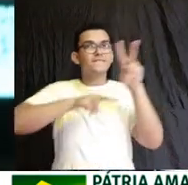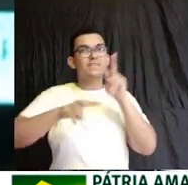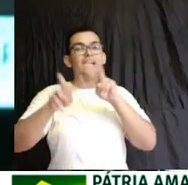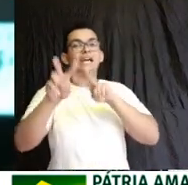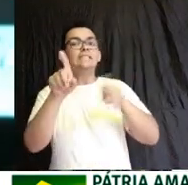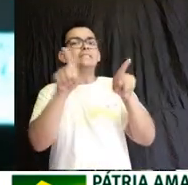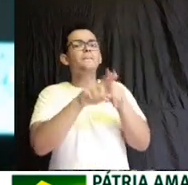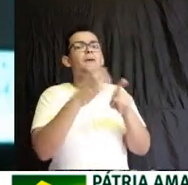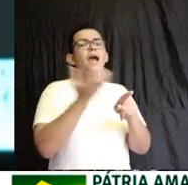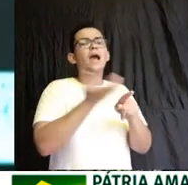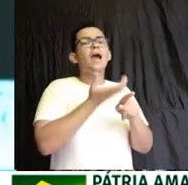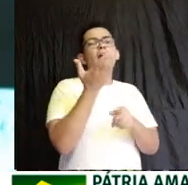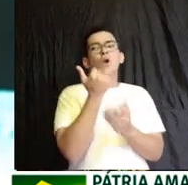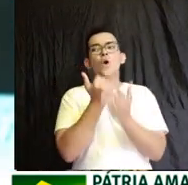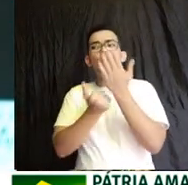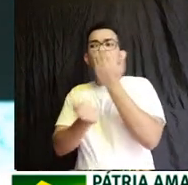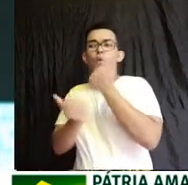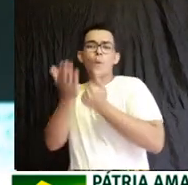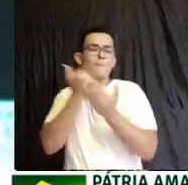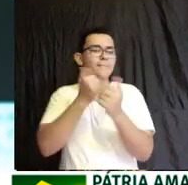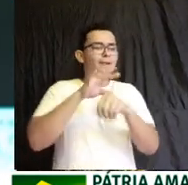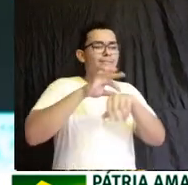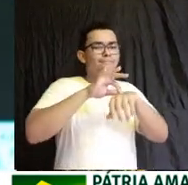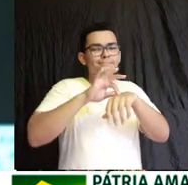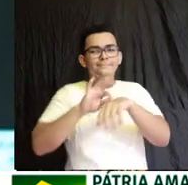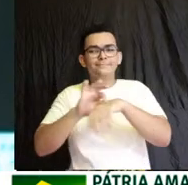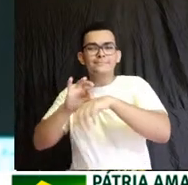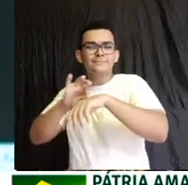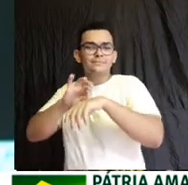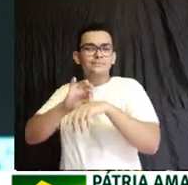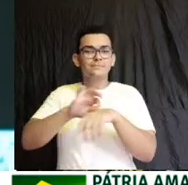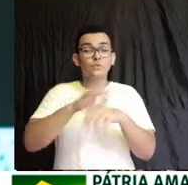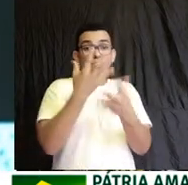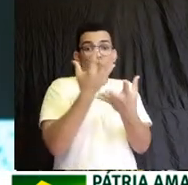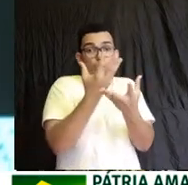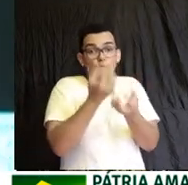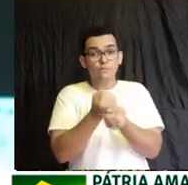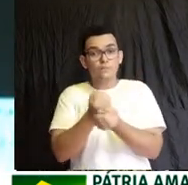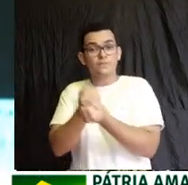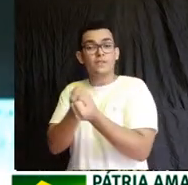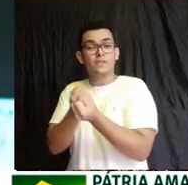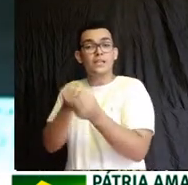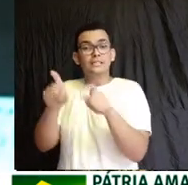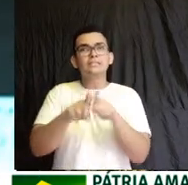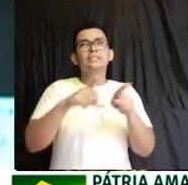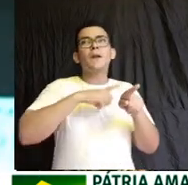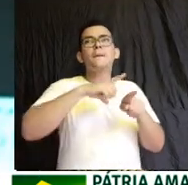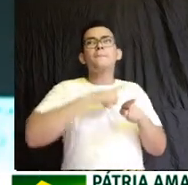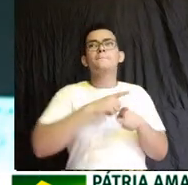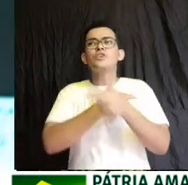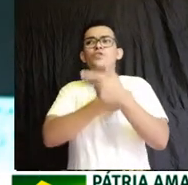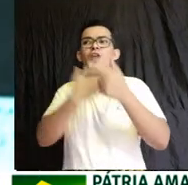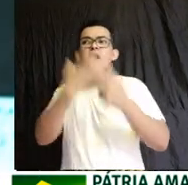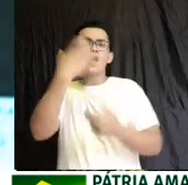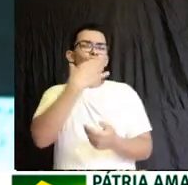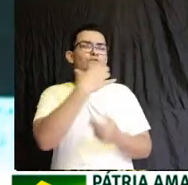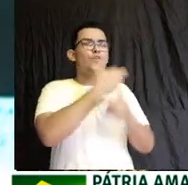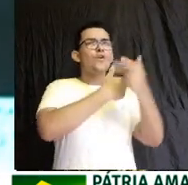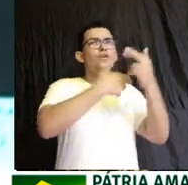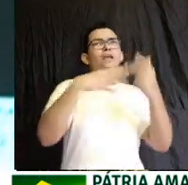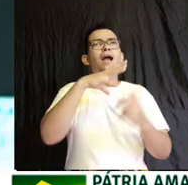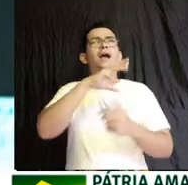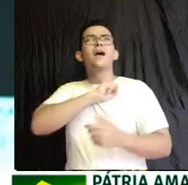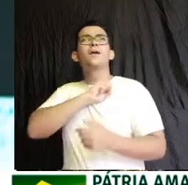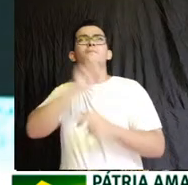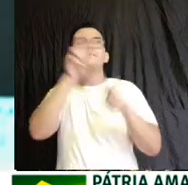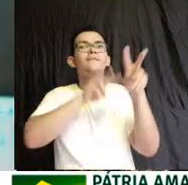caju. Saliva doce, doce, bebe de urussu. Linda morena, fruta de vez temporana. Caldo de cana